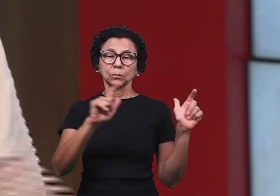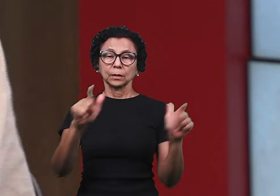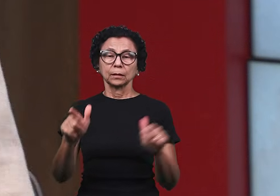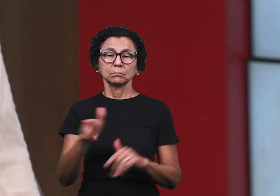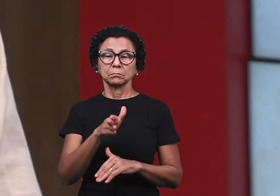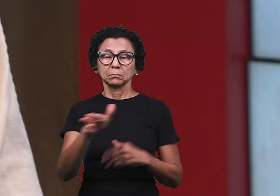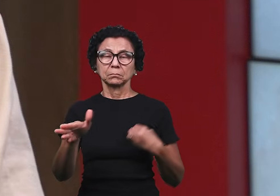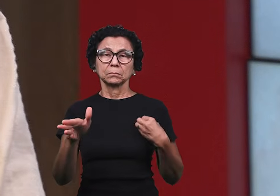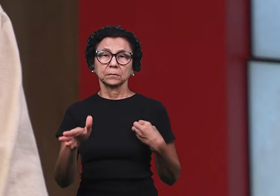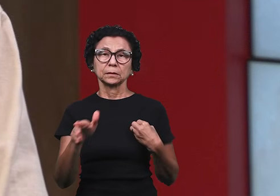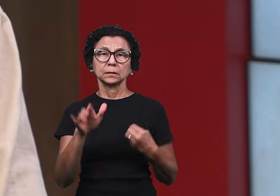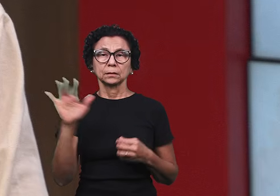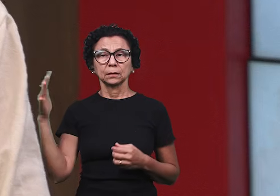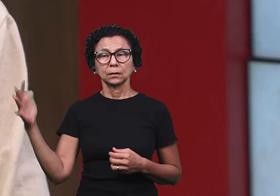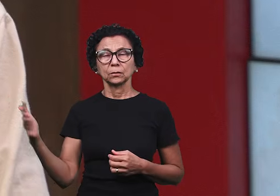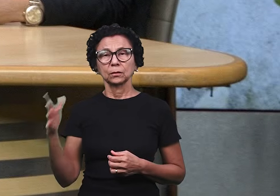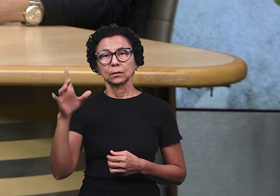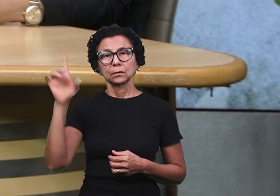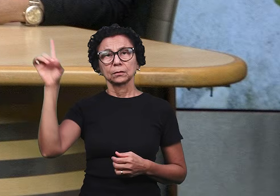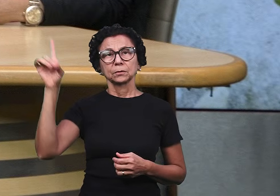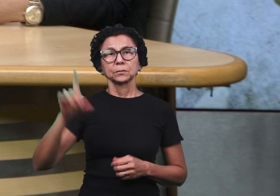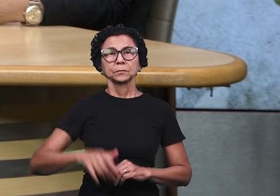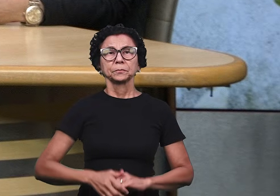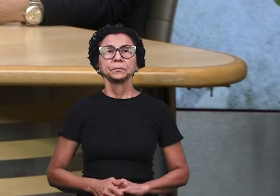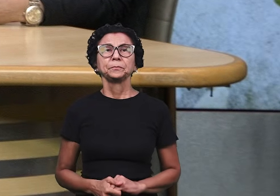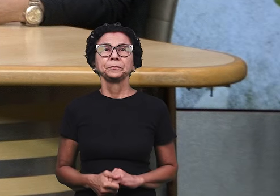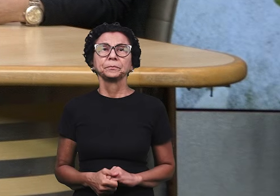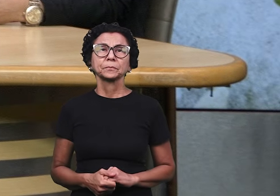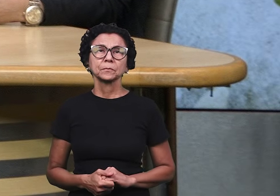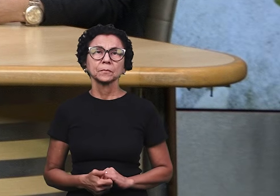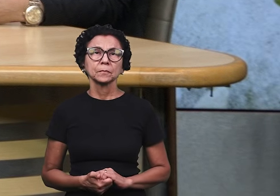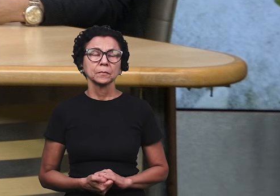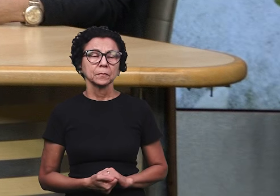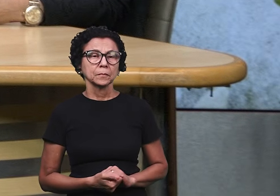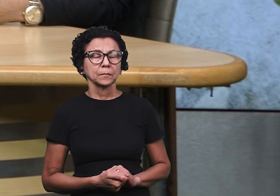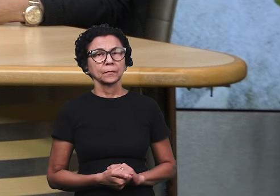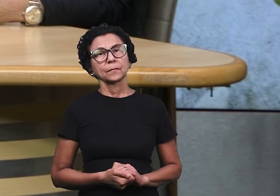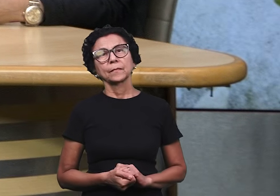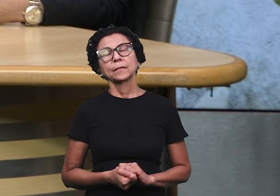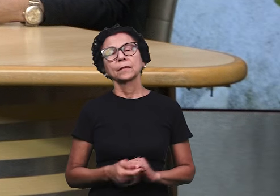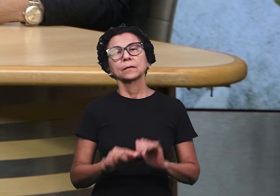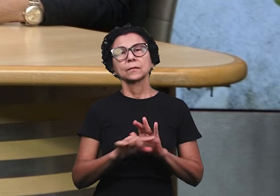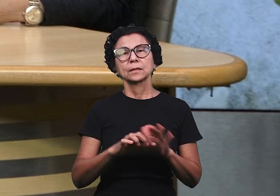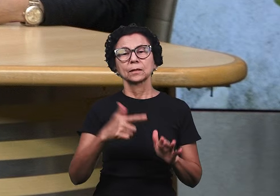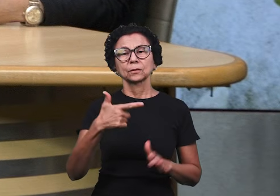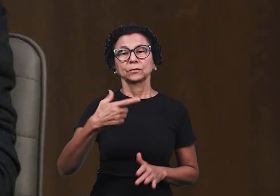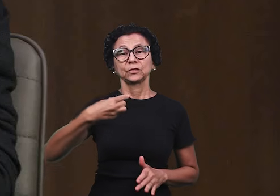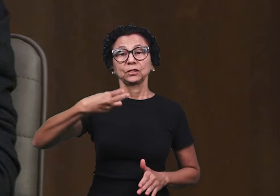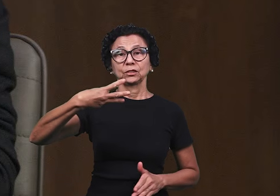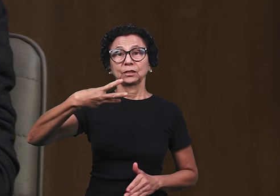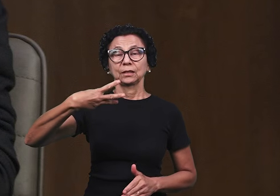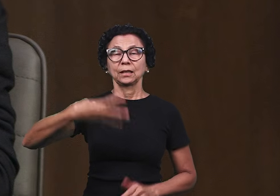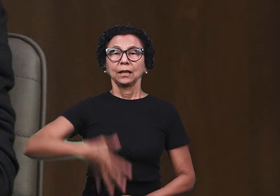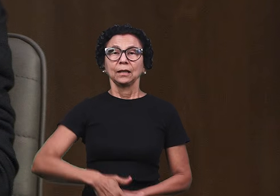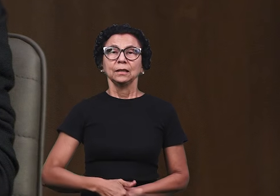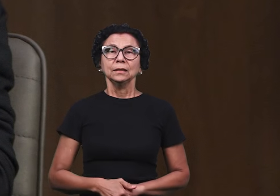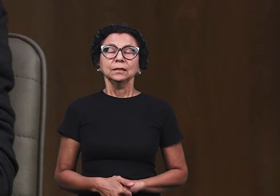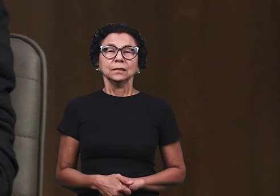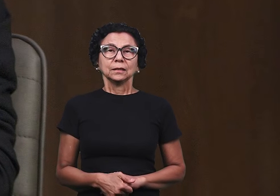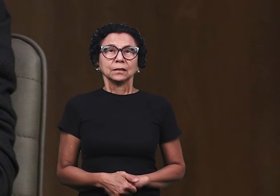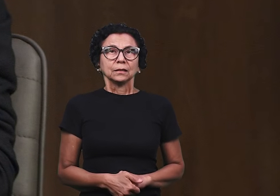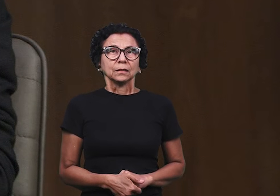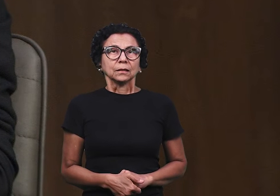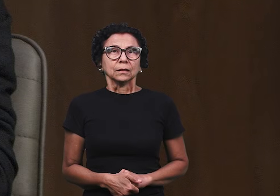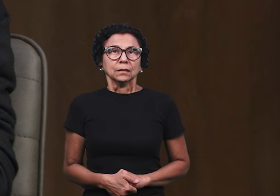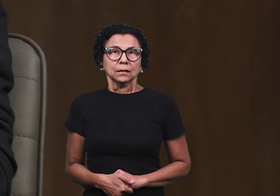em qualquer ambiente que estivermos. Amém. E aqui a partir do versículo 23, essa mulher ela vai